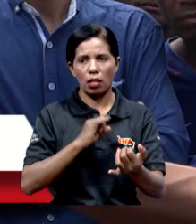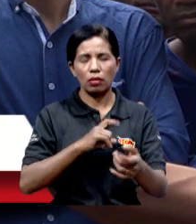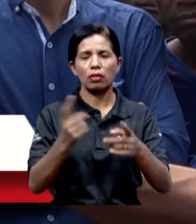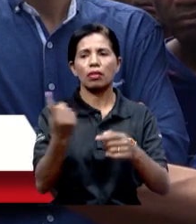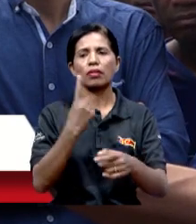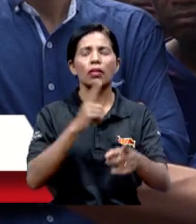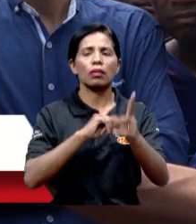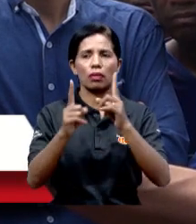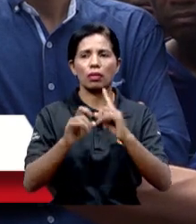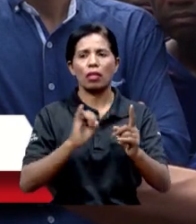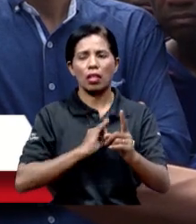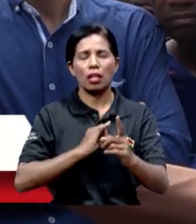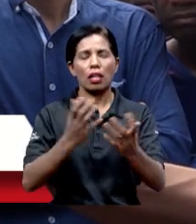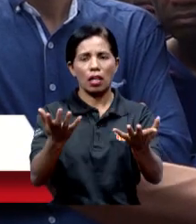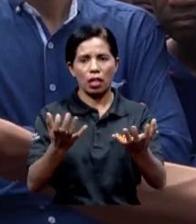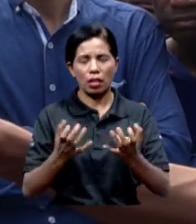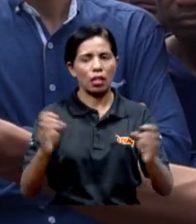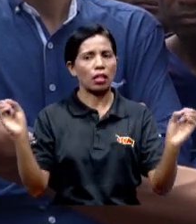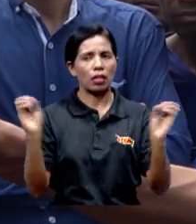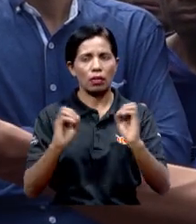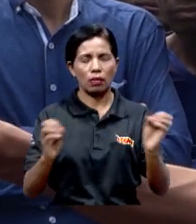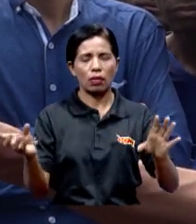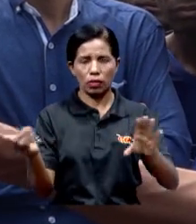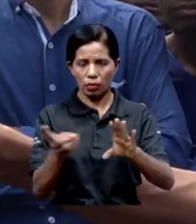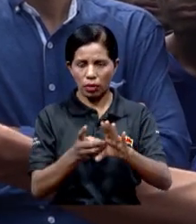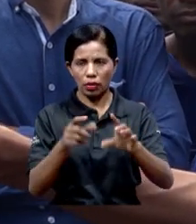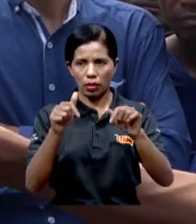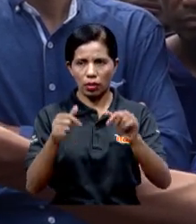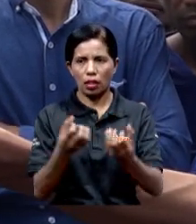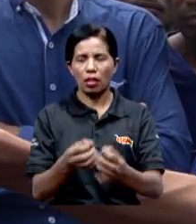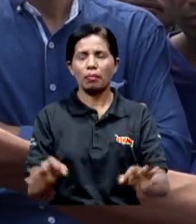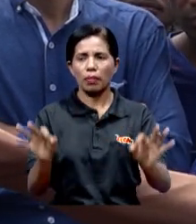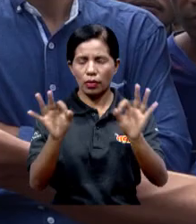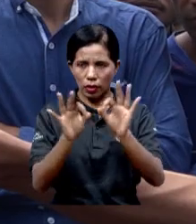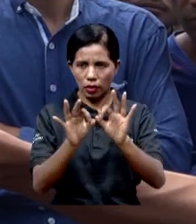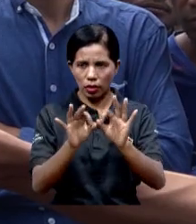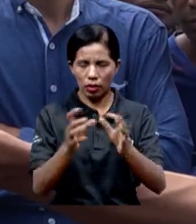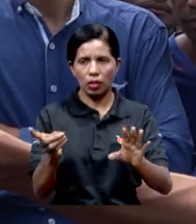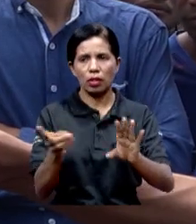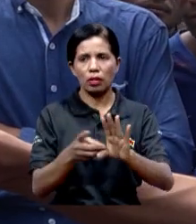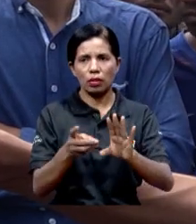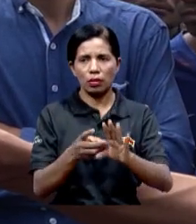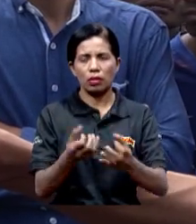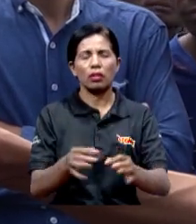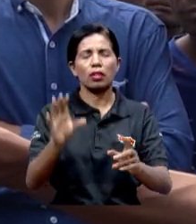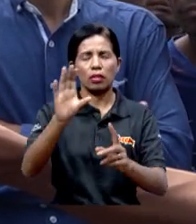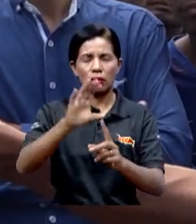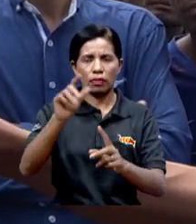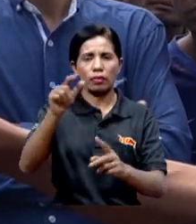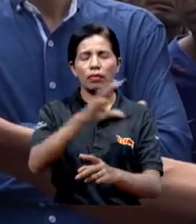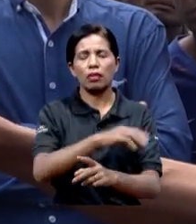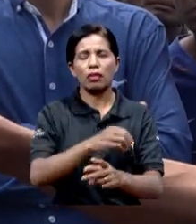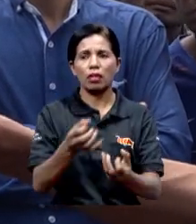a cara kala kui documento ida ne bota importante. Documento comandante em chefe das Valentina bota